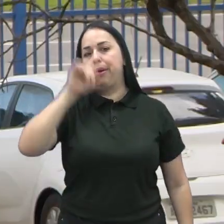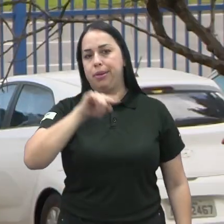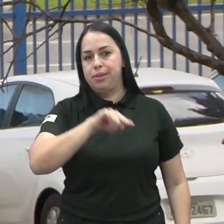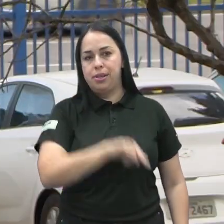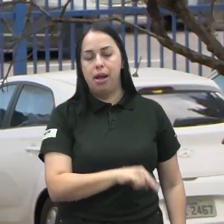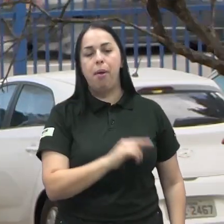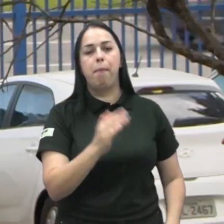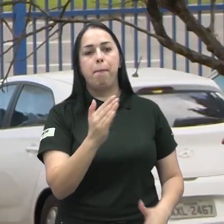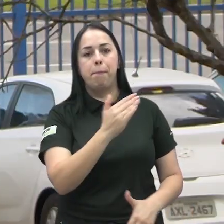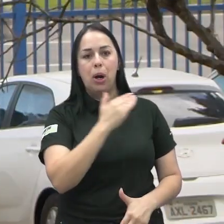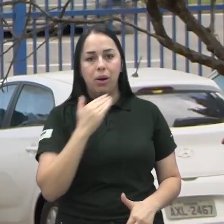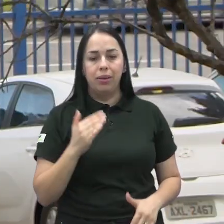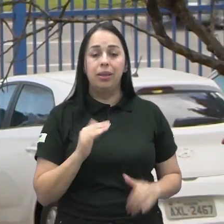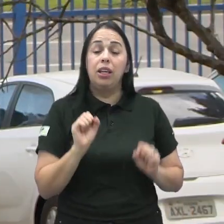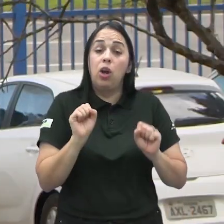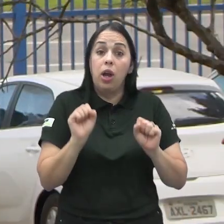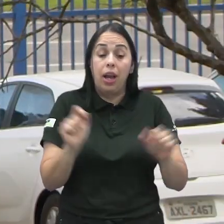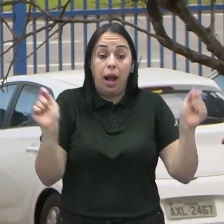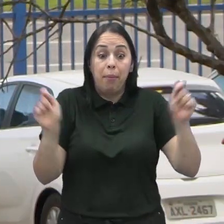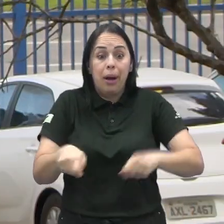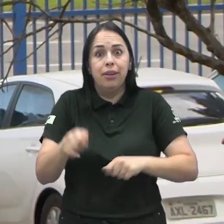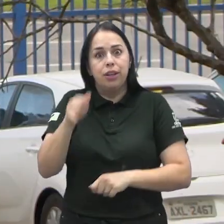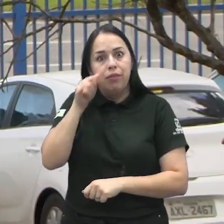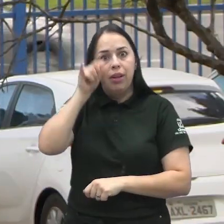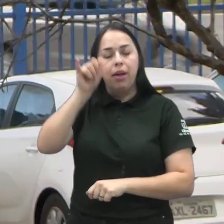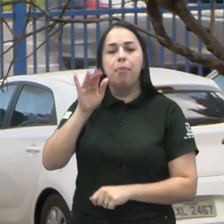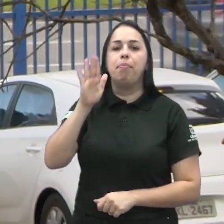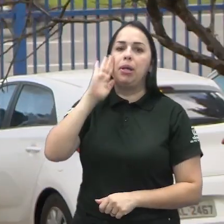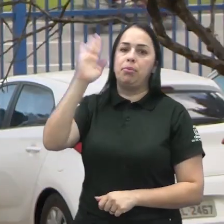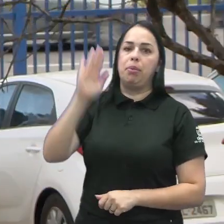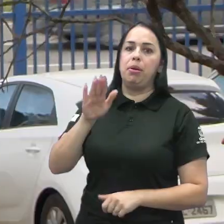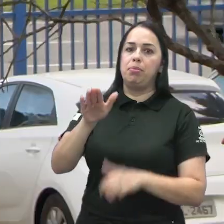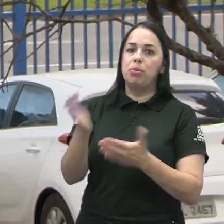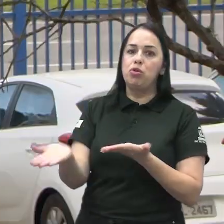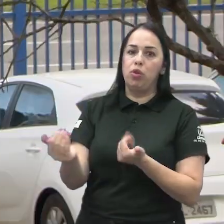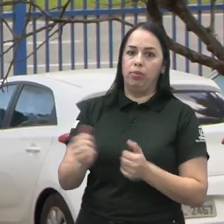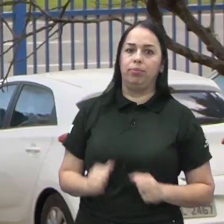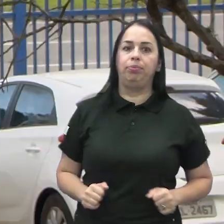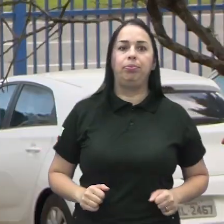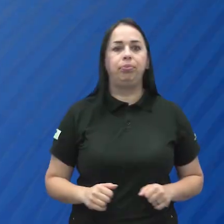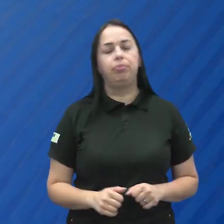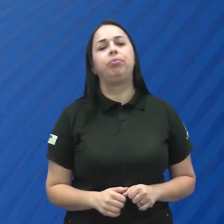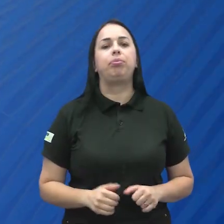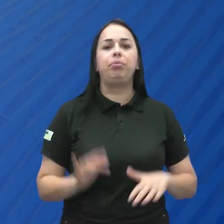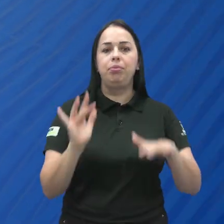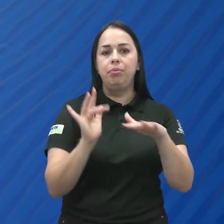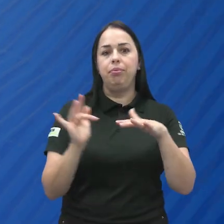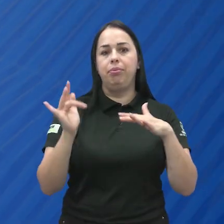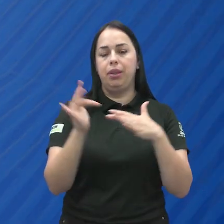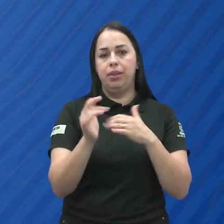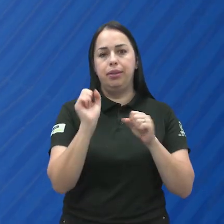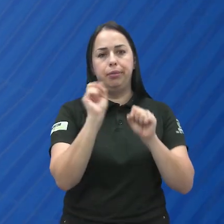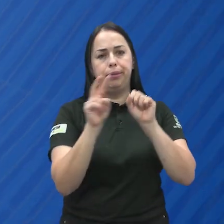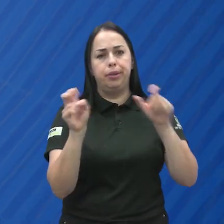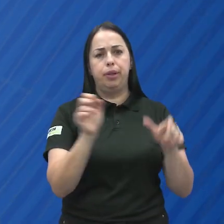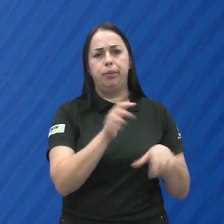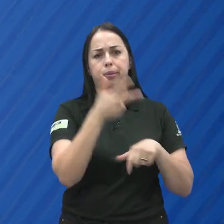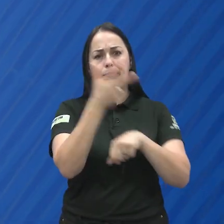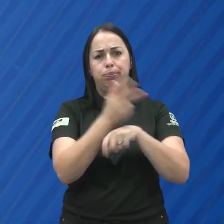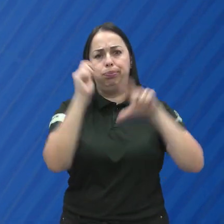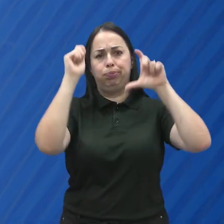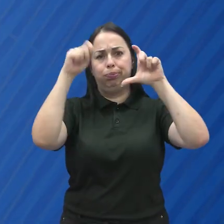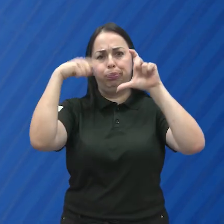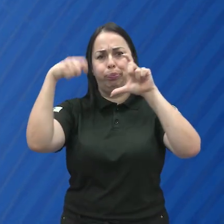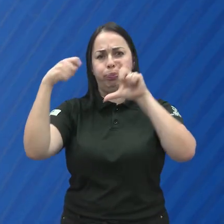de morte evitável no país, principalmente entre os mais jovens. Nas redes sociais, são dezenas